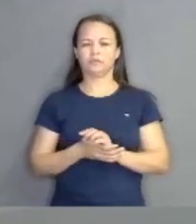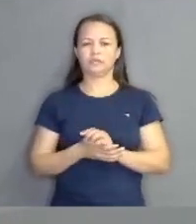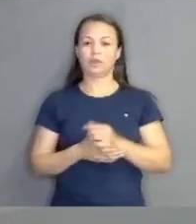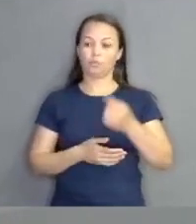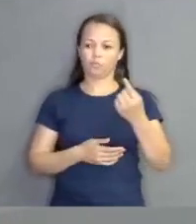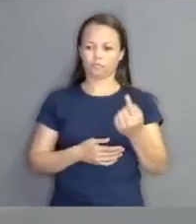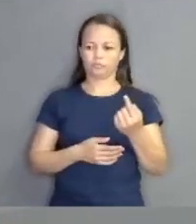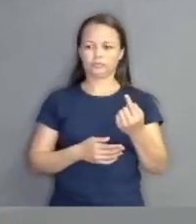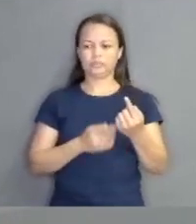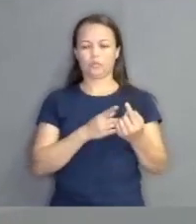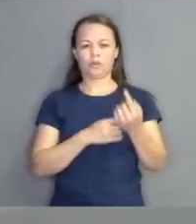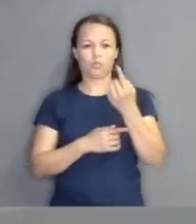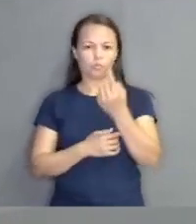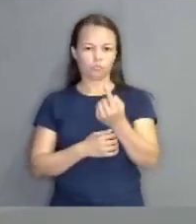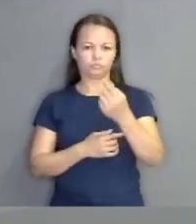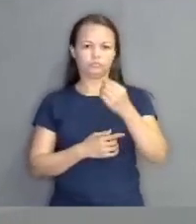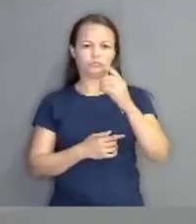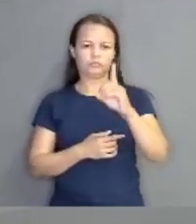ele é 1/10.